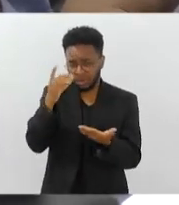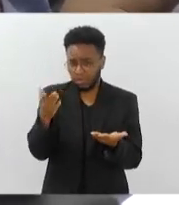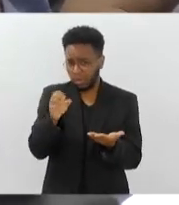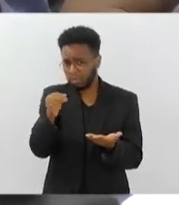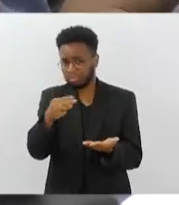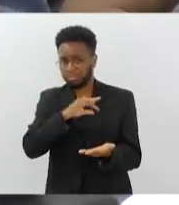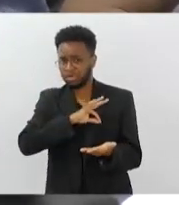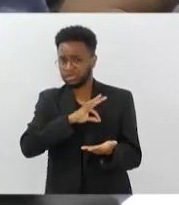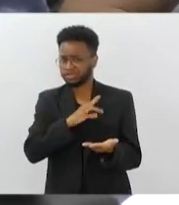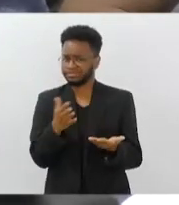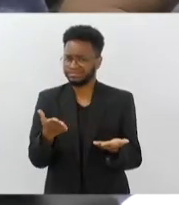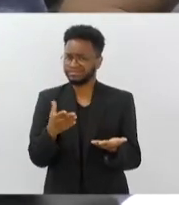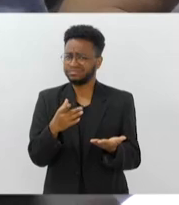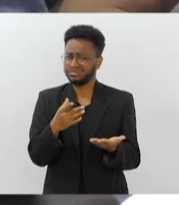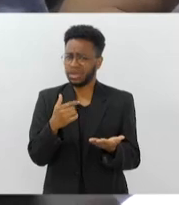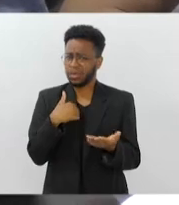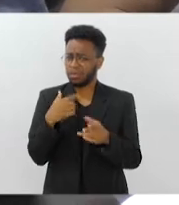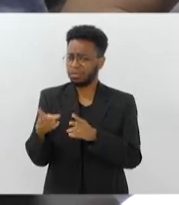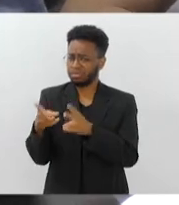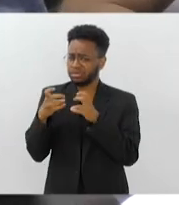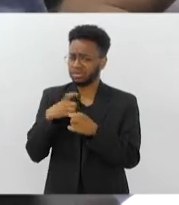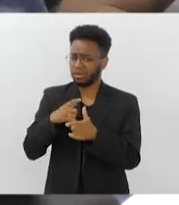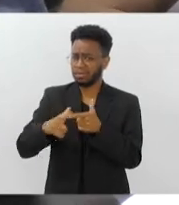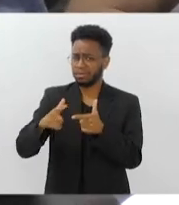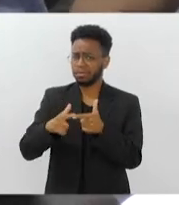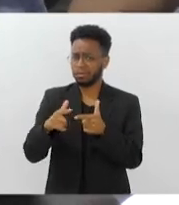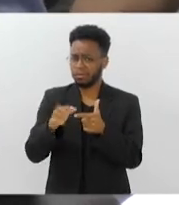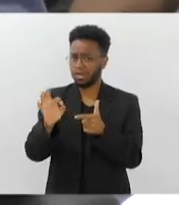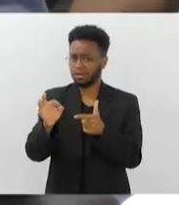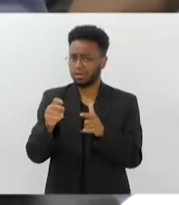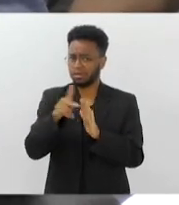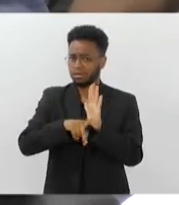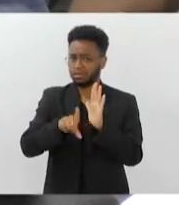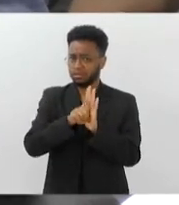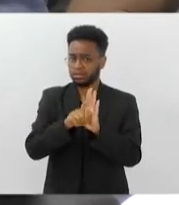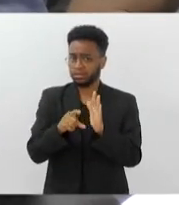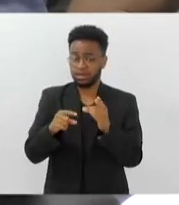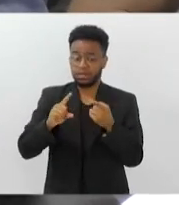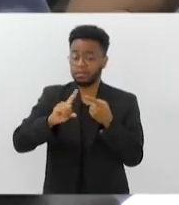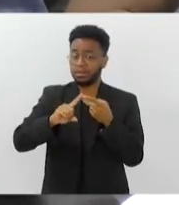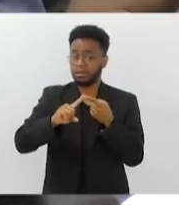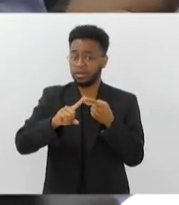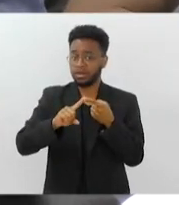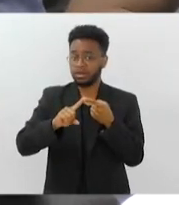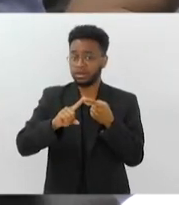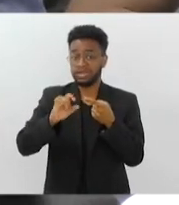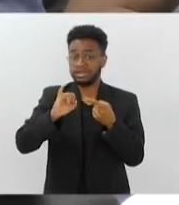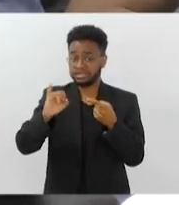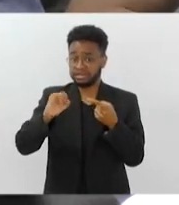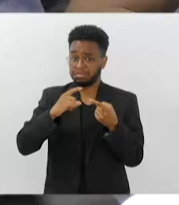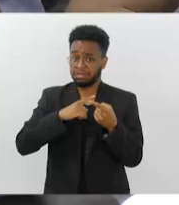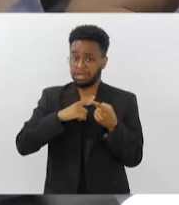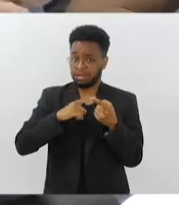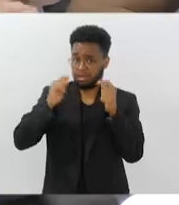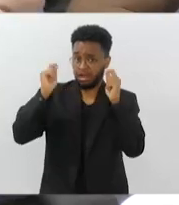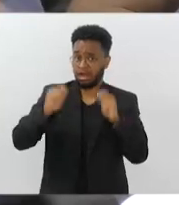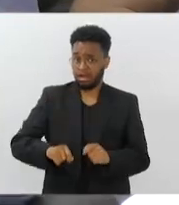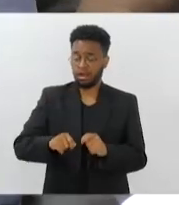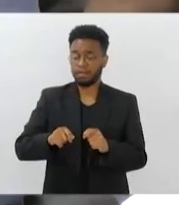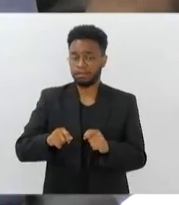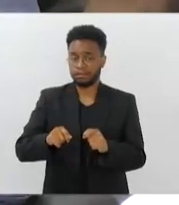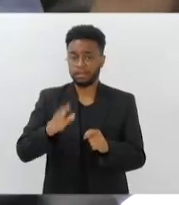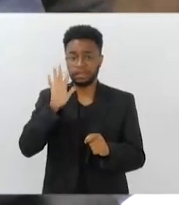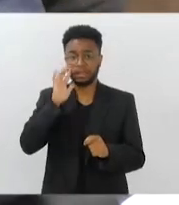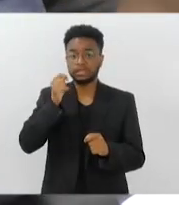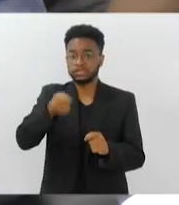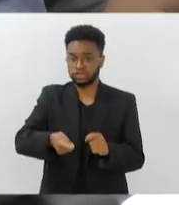vejo muito problema nesse PL. O primeiro é se a gente tem competência para isso, diz a